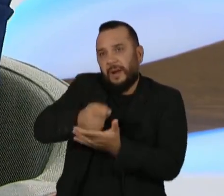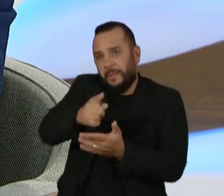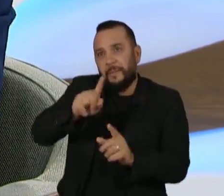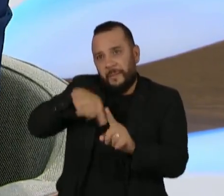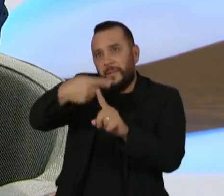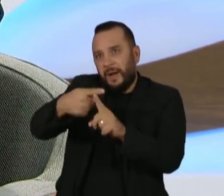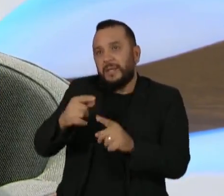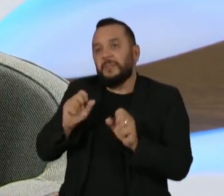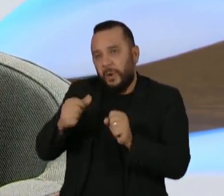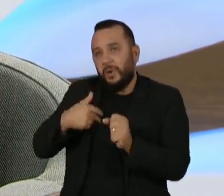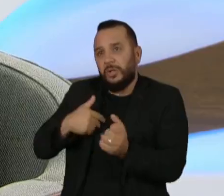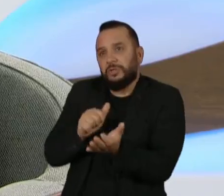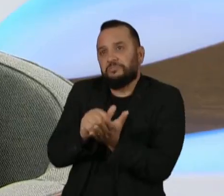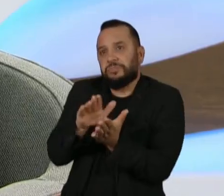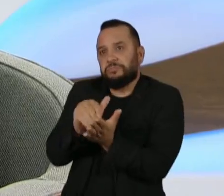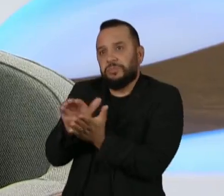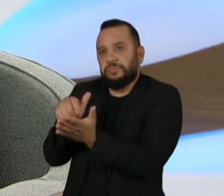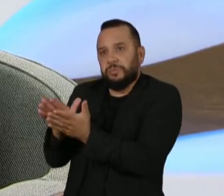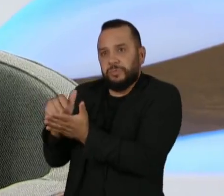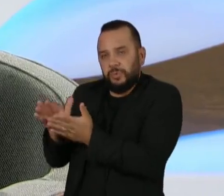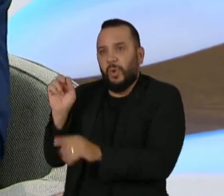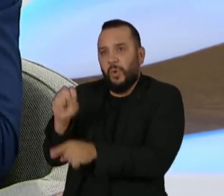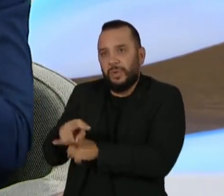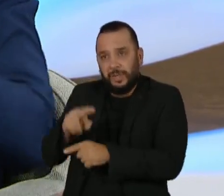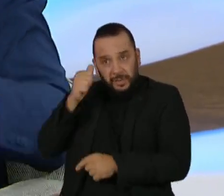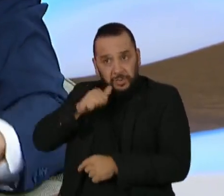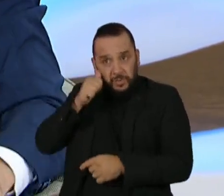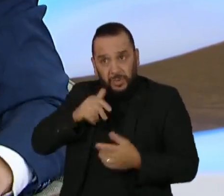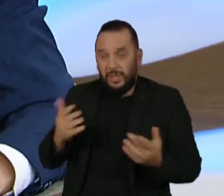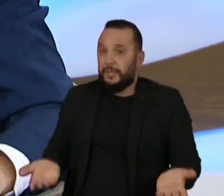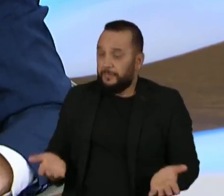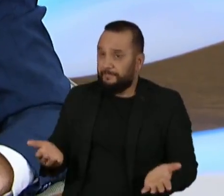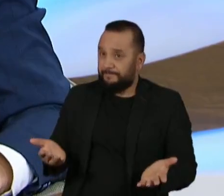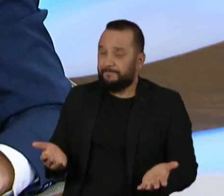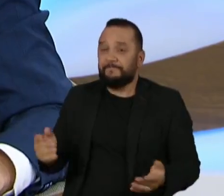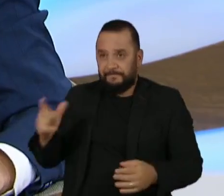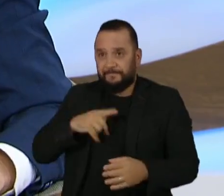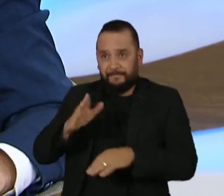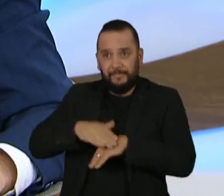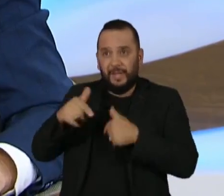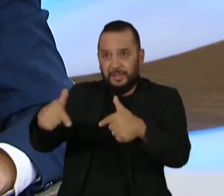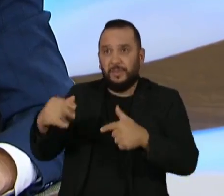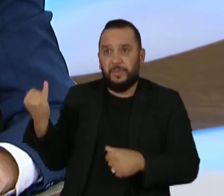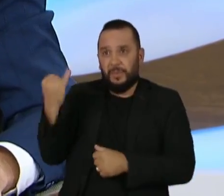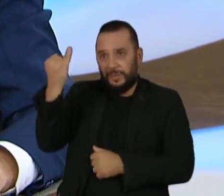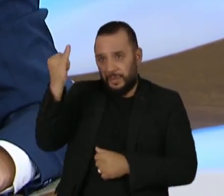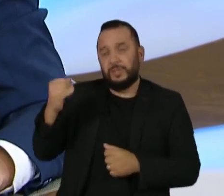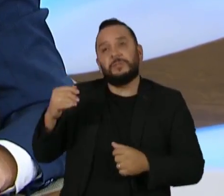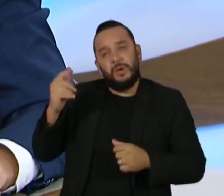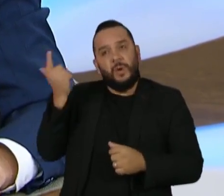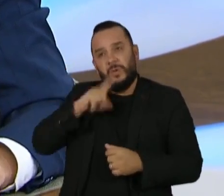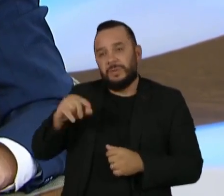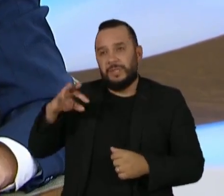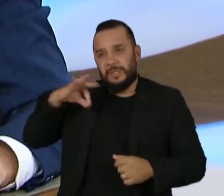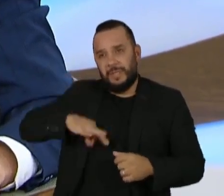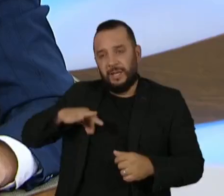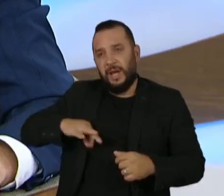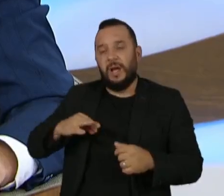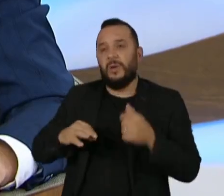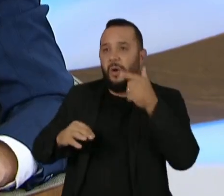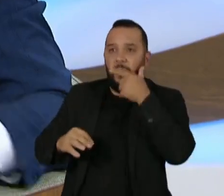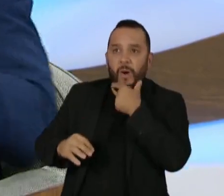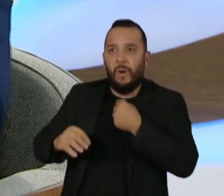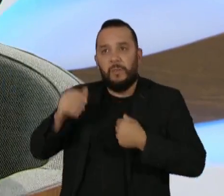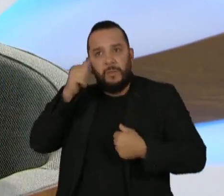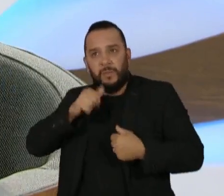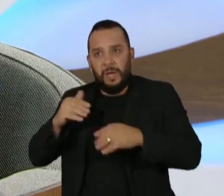de novo, um efeito rebote de uma diminuição da contratação das mulheres. Aliás, uma medida importante para que a gente pudesse ter uma igualdade maior entre homens e mulheres no